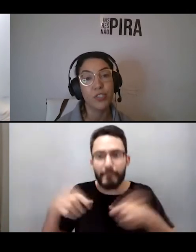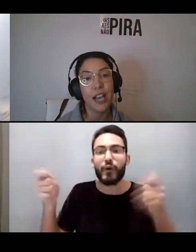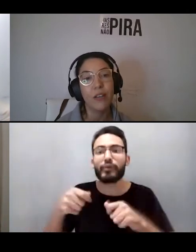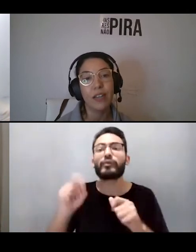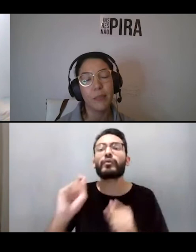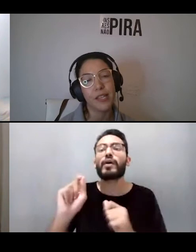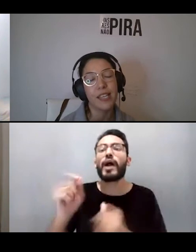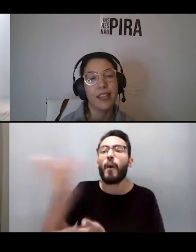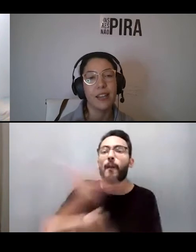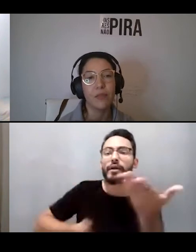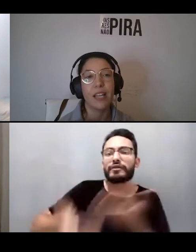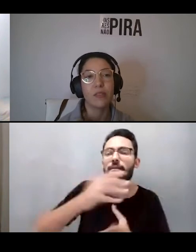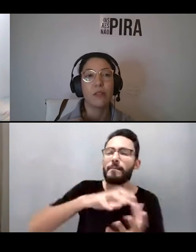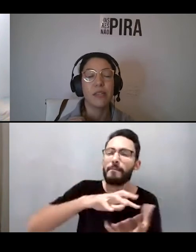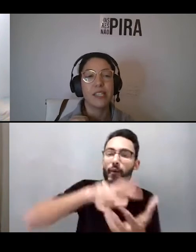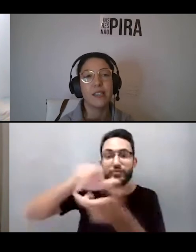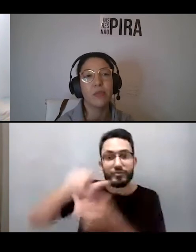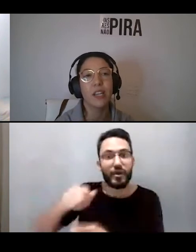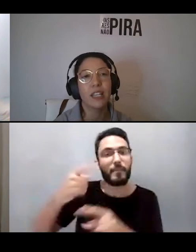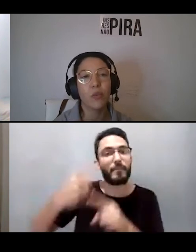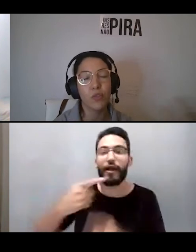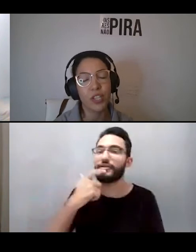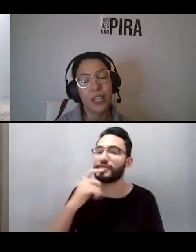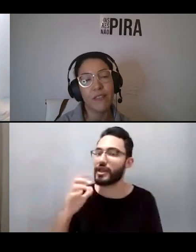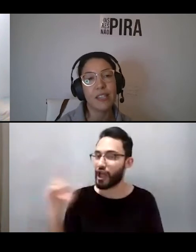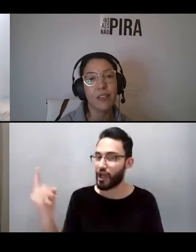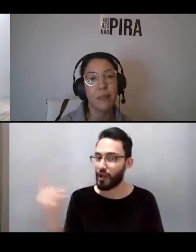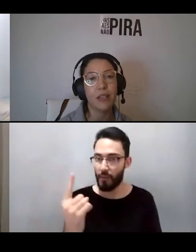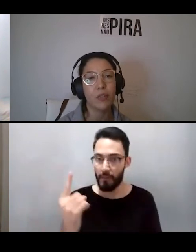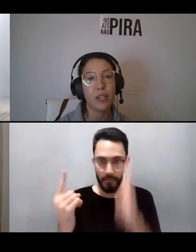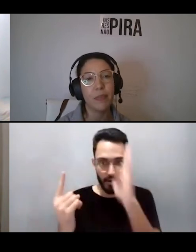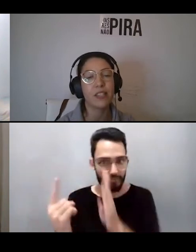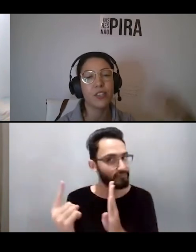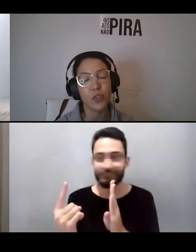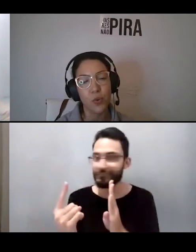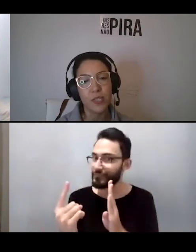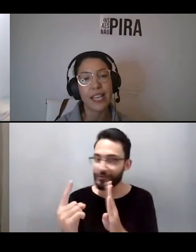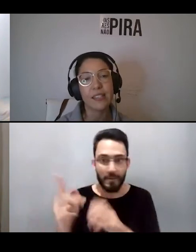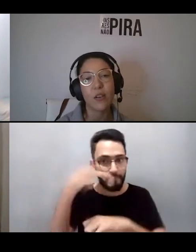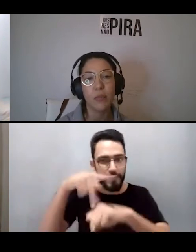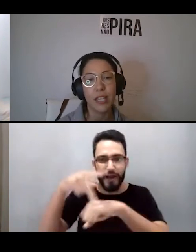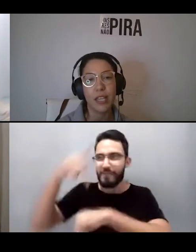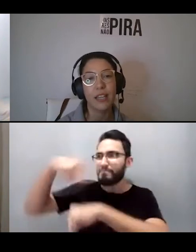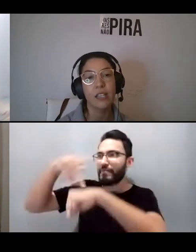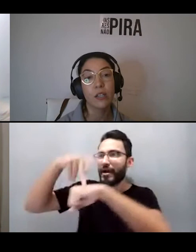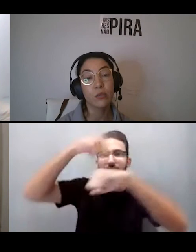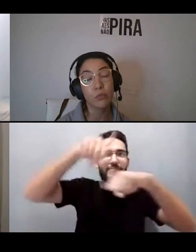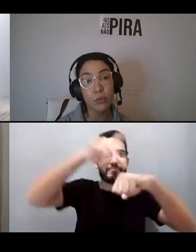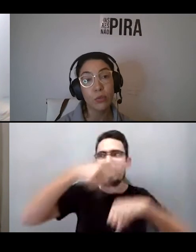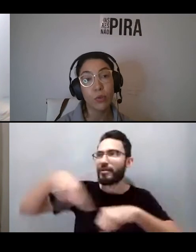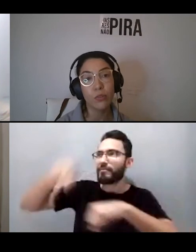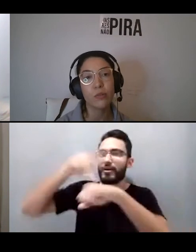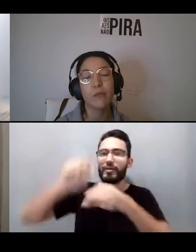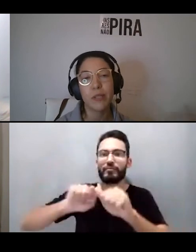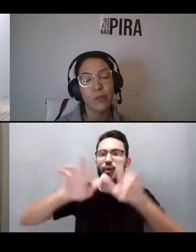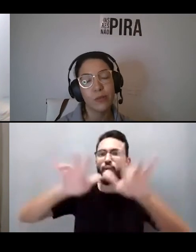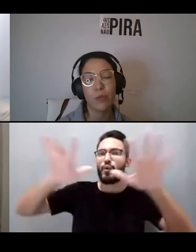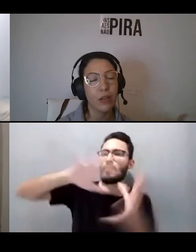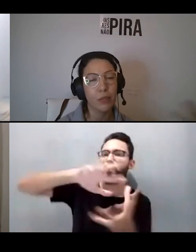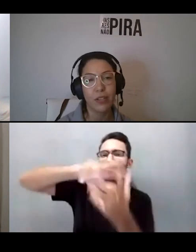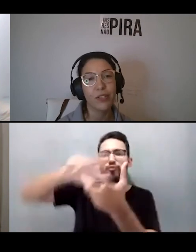compartilhamento mundial, né? Porque a C&T não está só no Brasil. Então, hoje, através da ferramenta do Workplace, a gente consegue se comunicar no mundo todo,